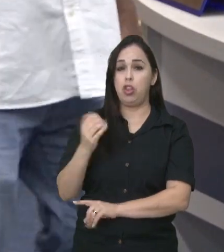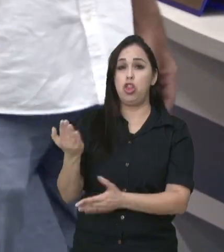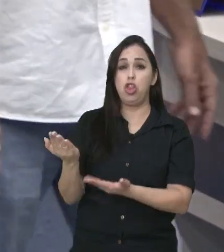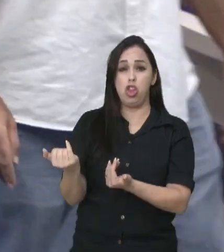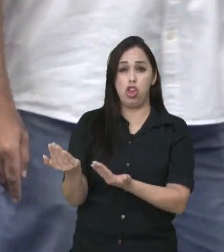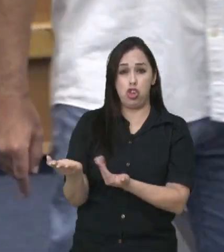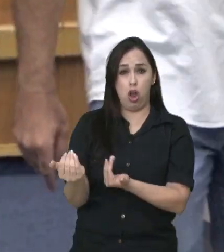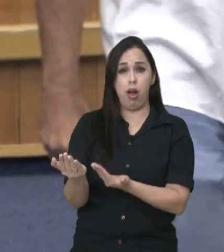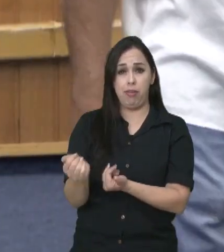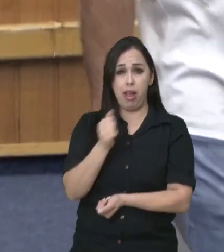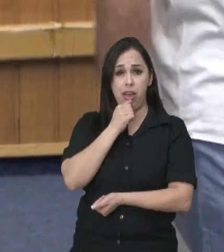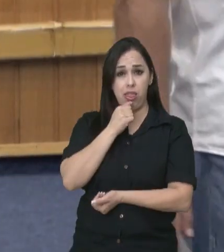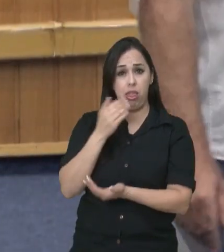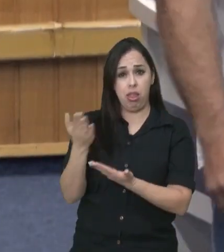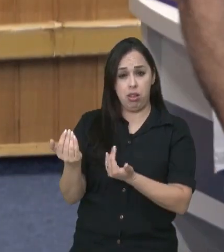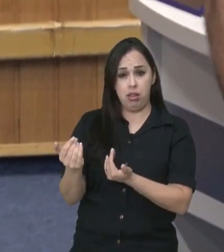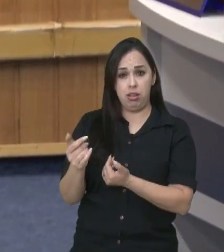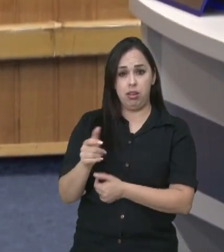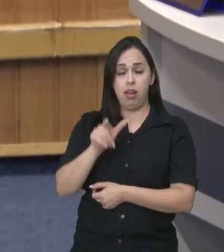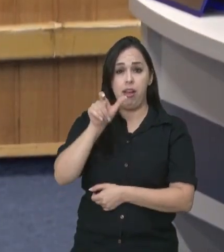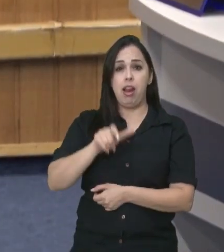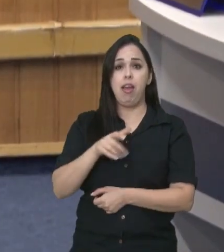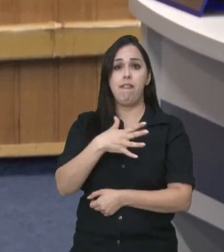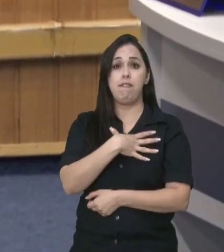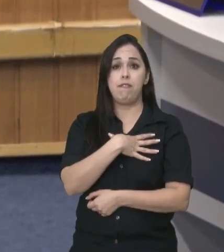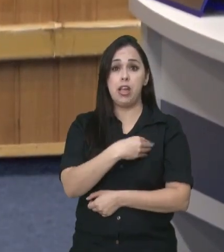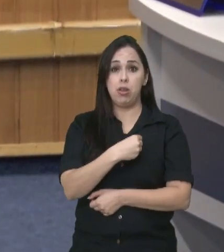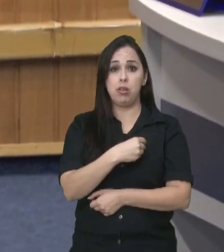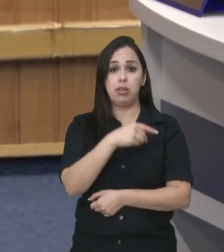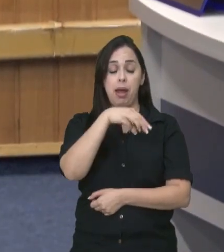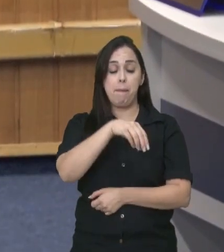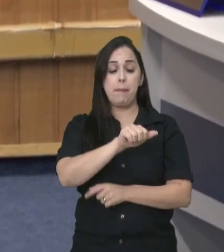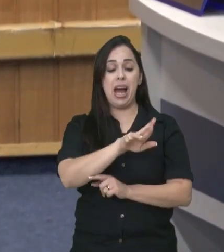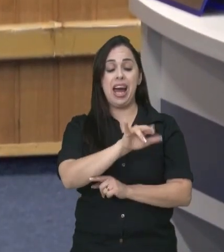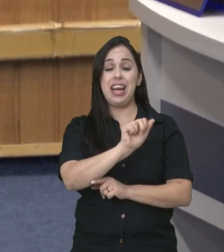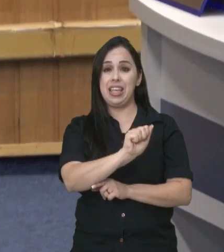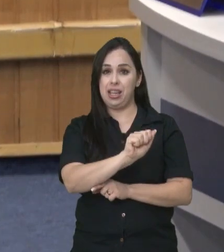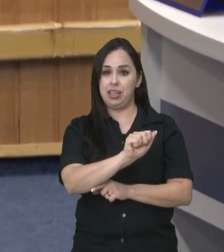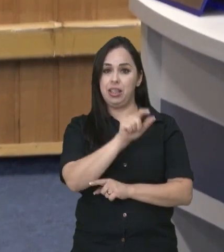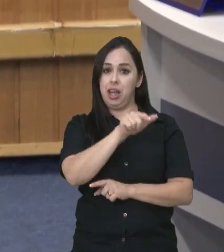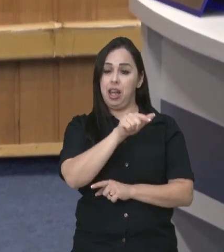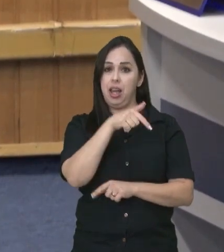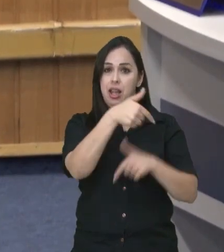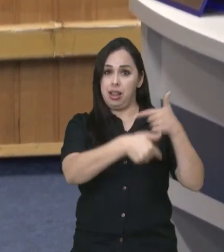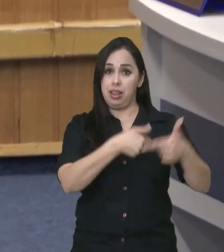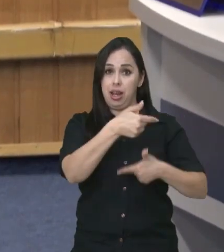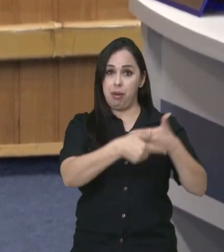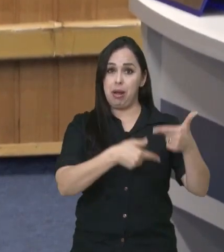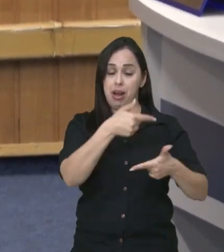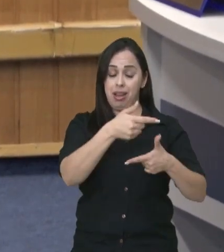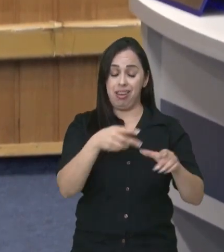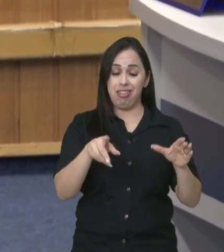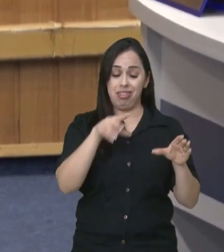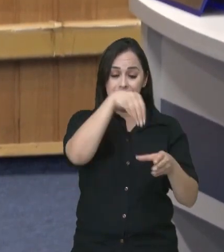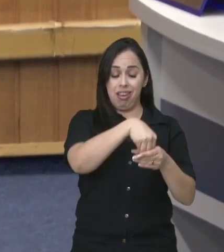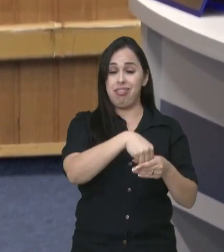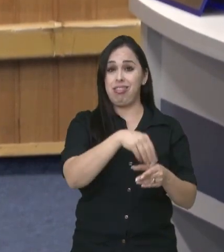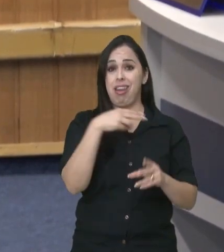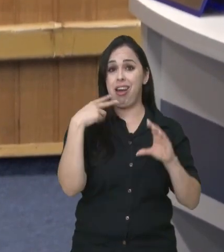novo ainda, né? Ele era filho da dona Maria Vilani, que trabalha aqui na